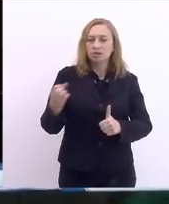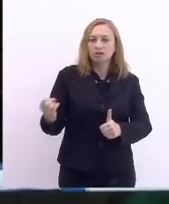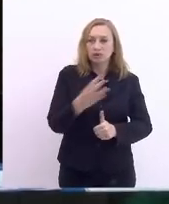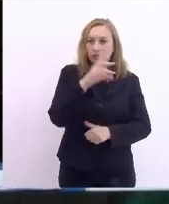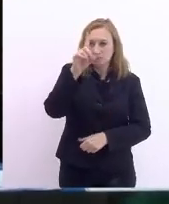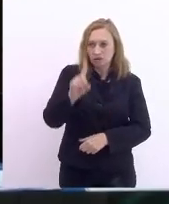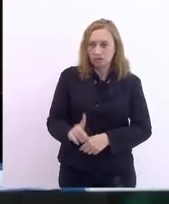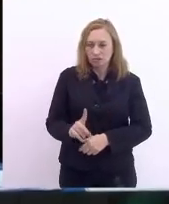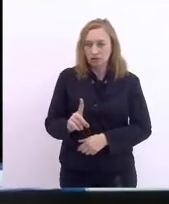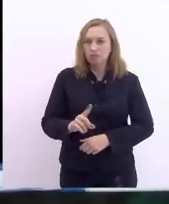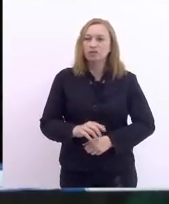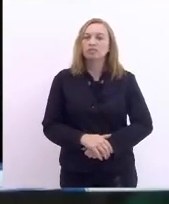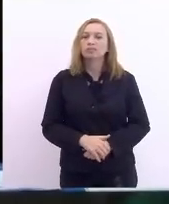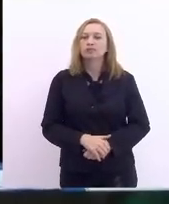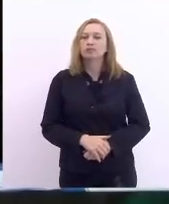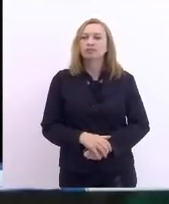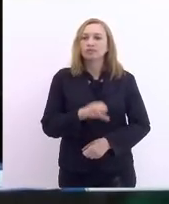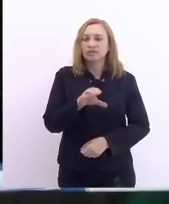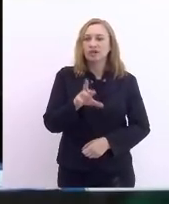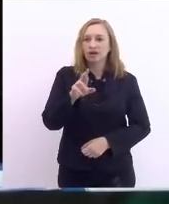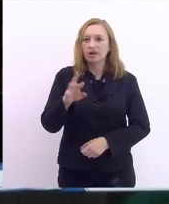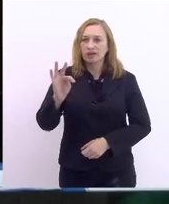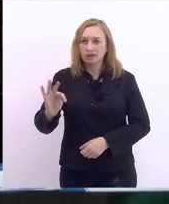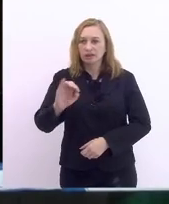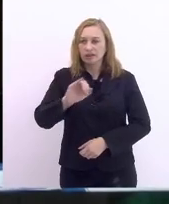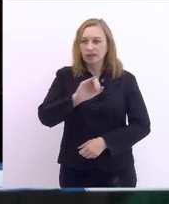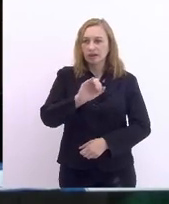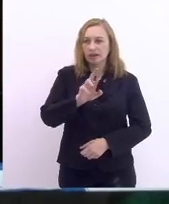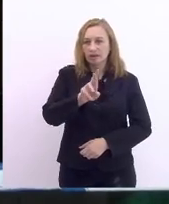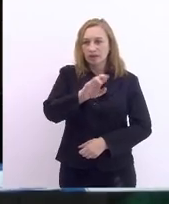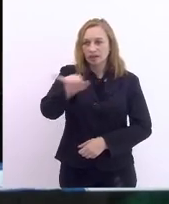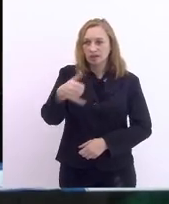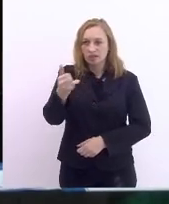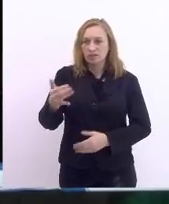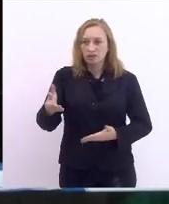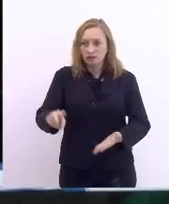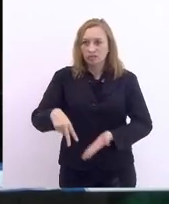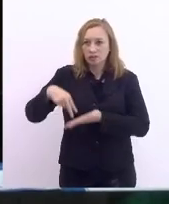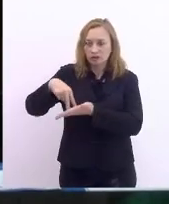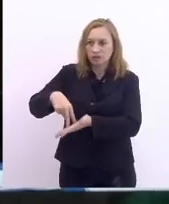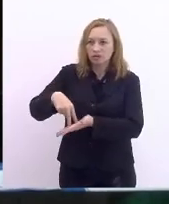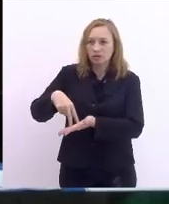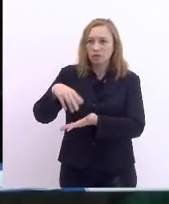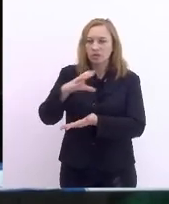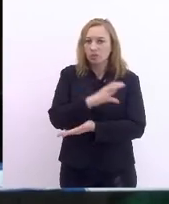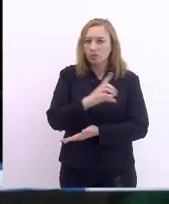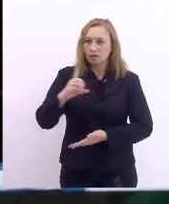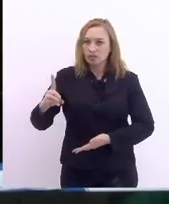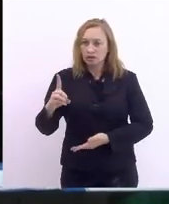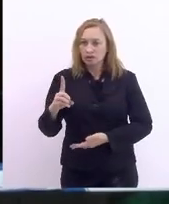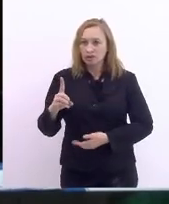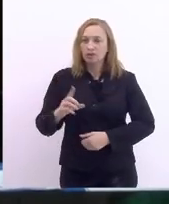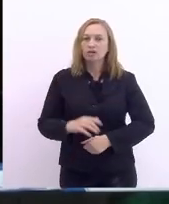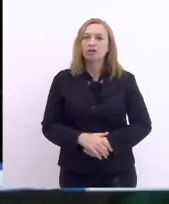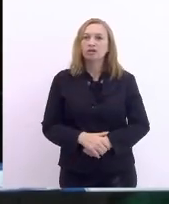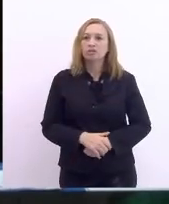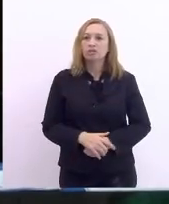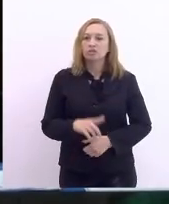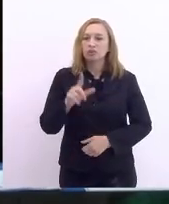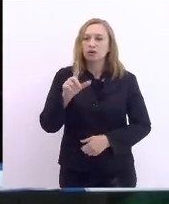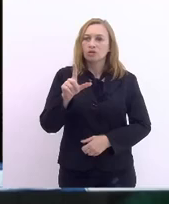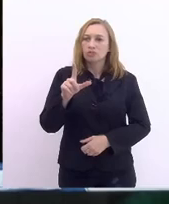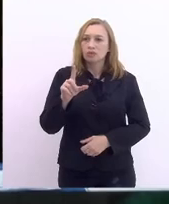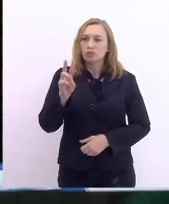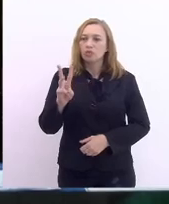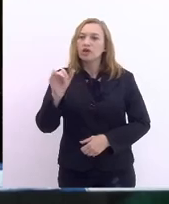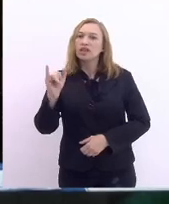diretoria executiva do crp-rj convidamos a ficar em pé o coordenador da série RJ William